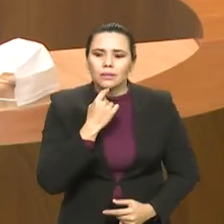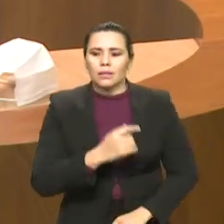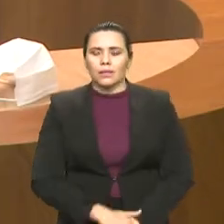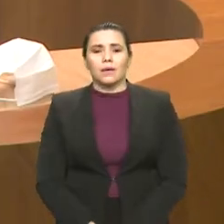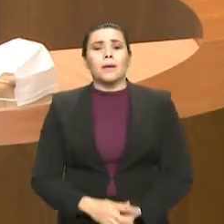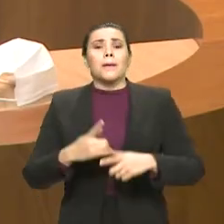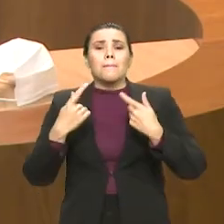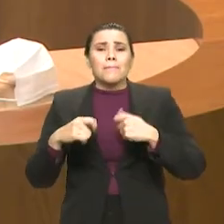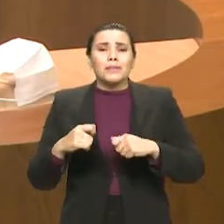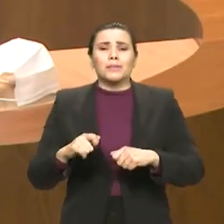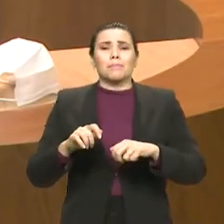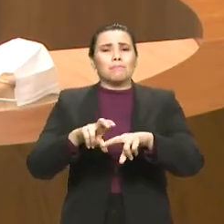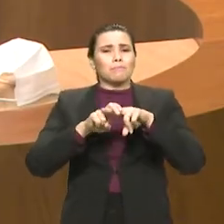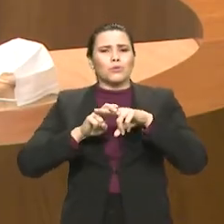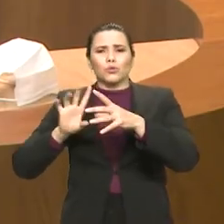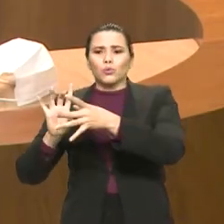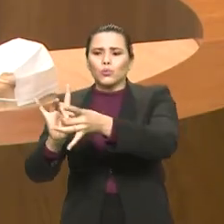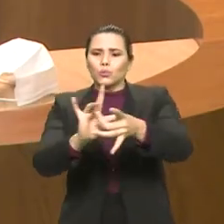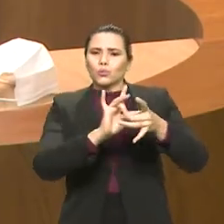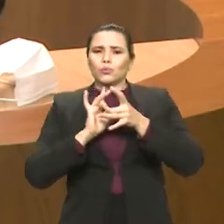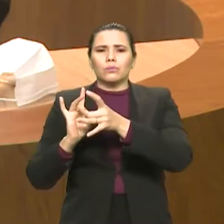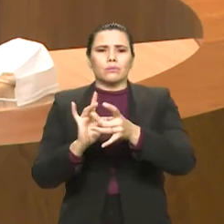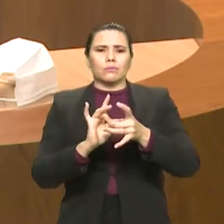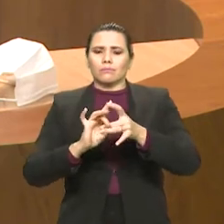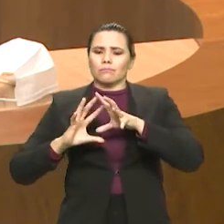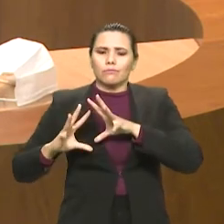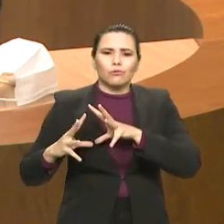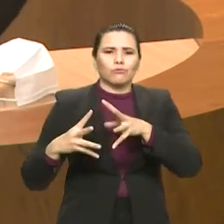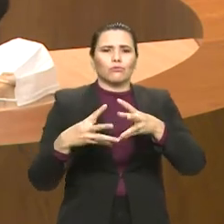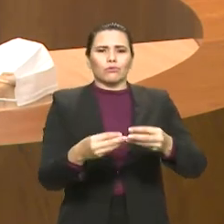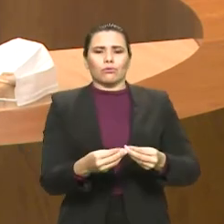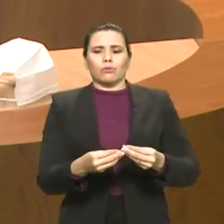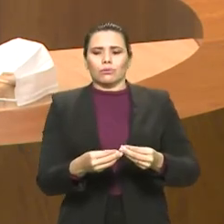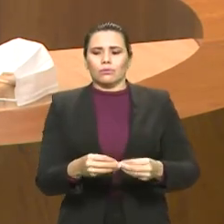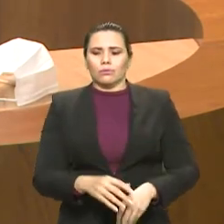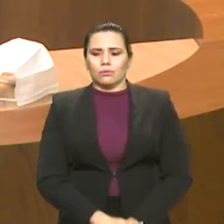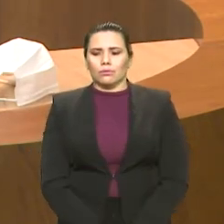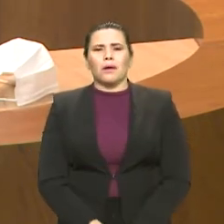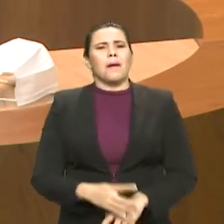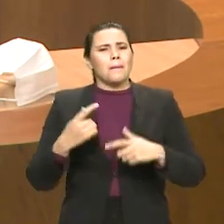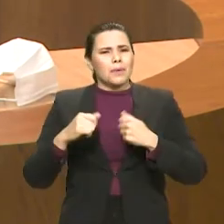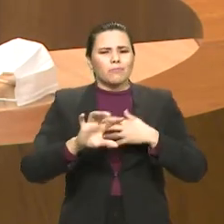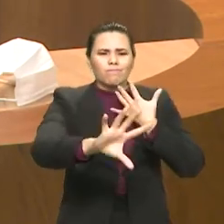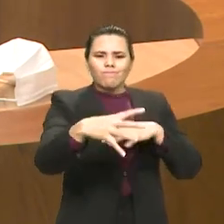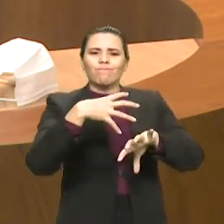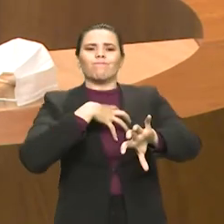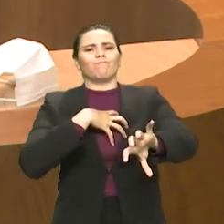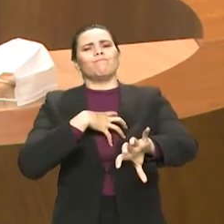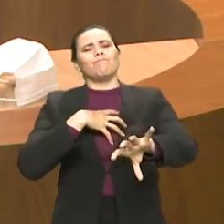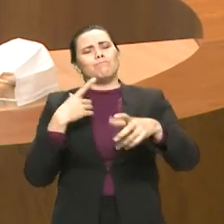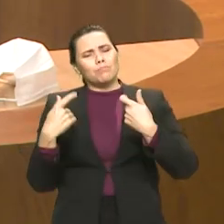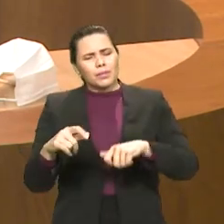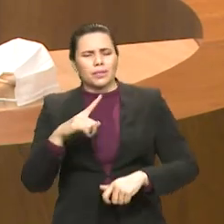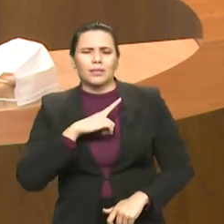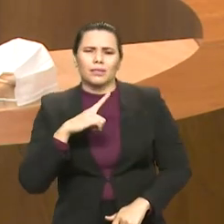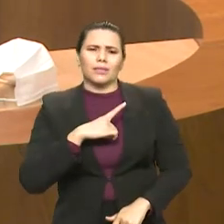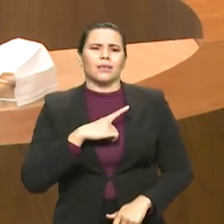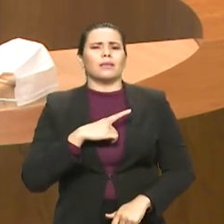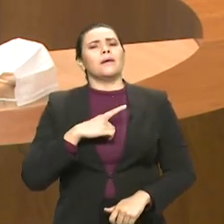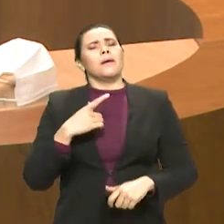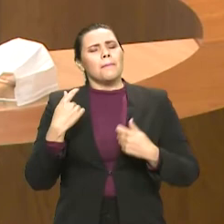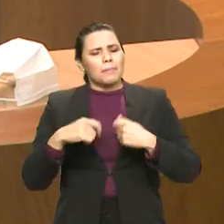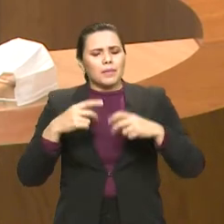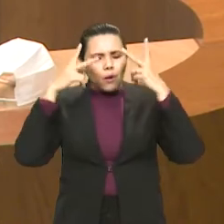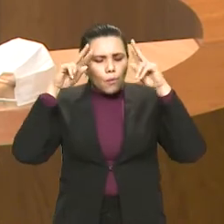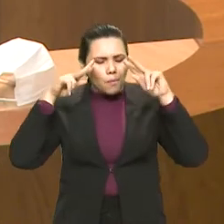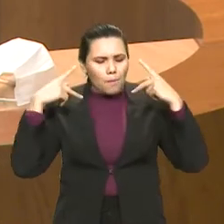humanitários. É preciso nesse momento que nós tenhamos uma atitude mais altruísta, mais humana, mais solidária,